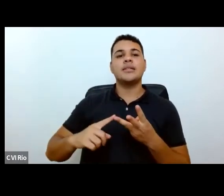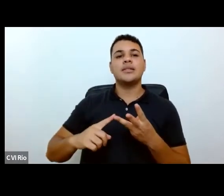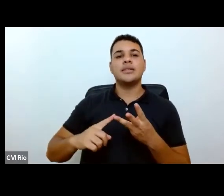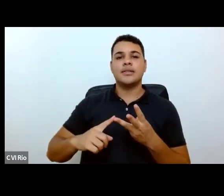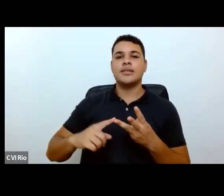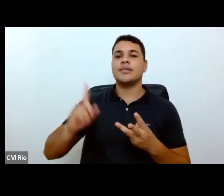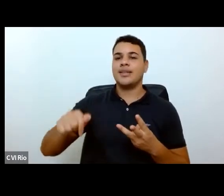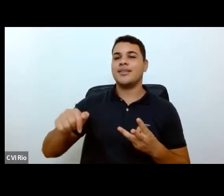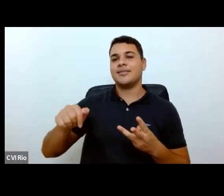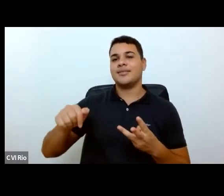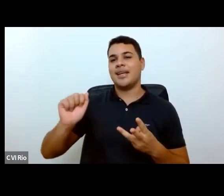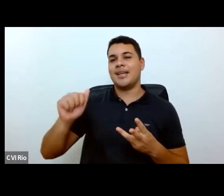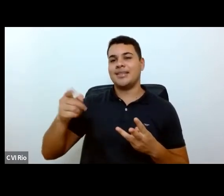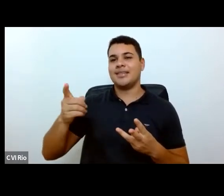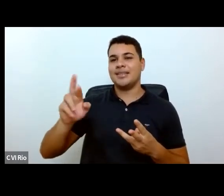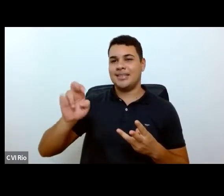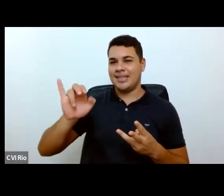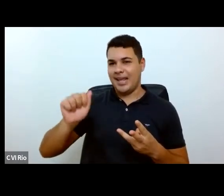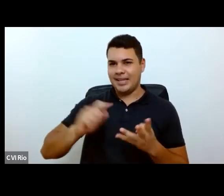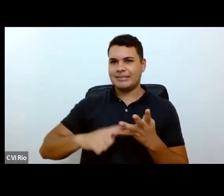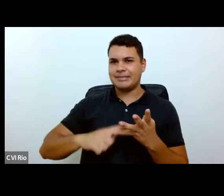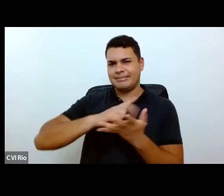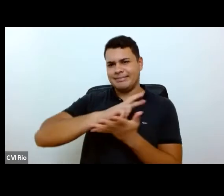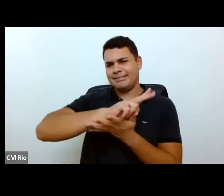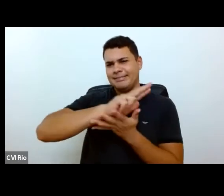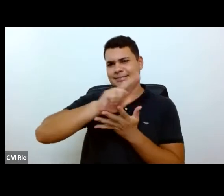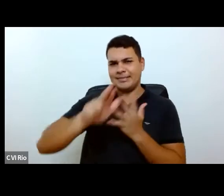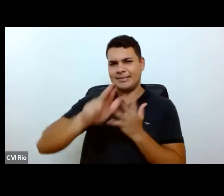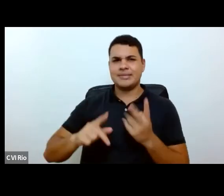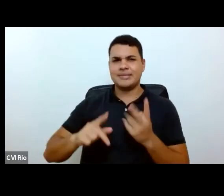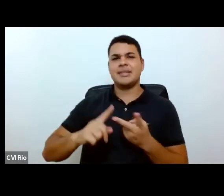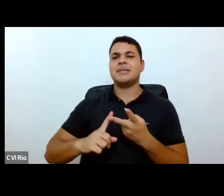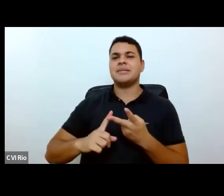Laís Cantelli e Meg Hayara,